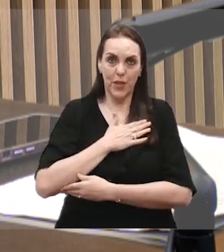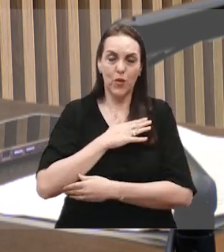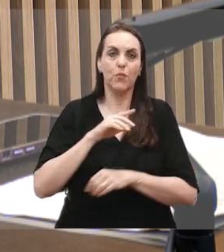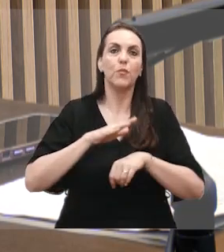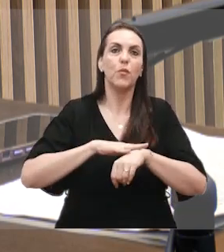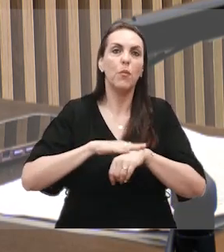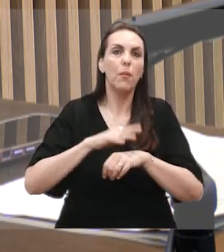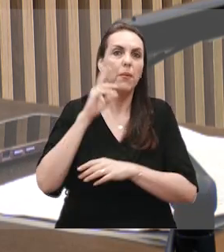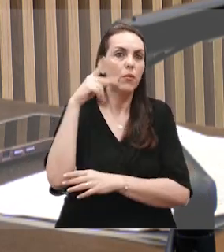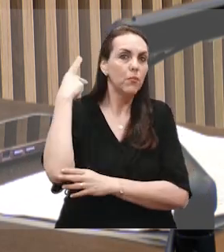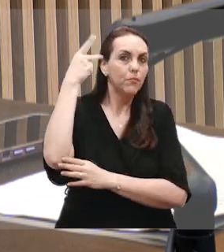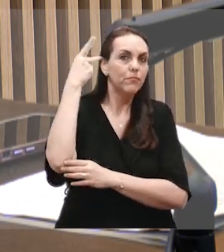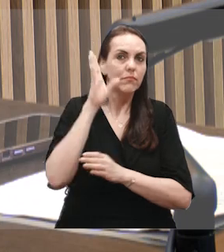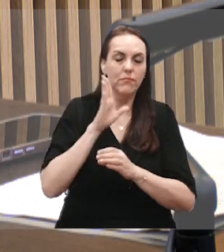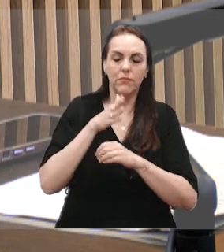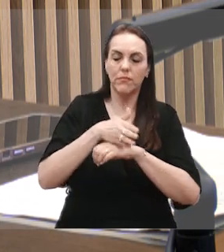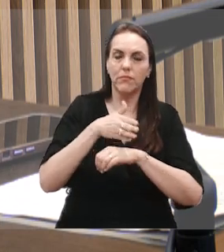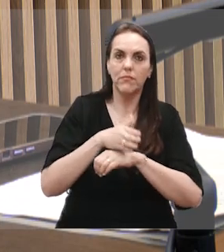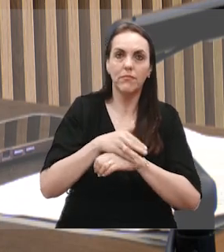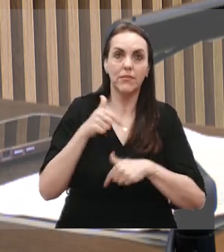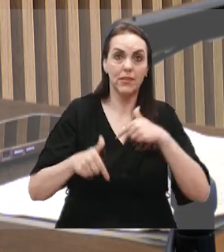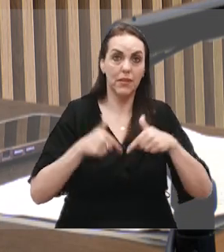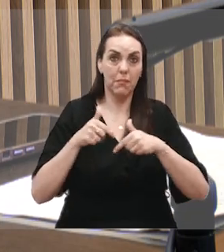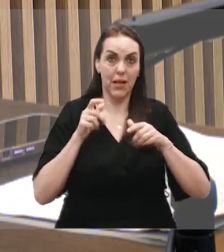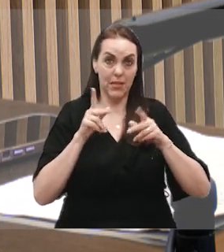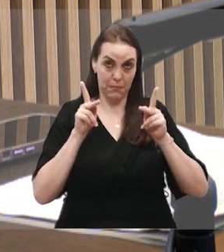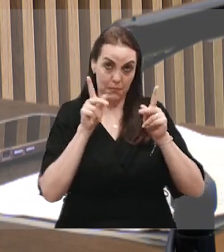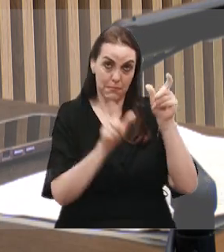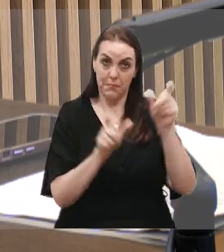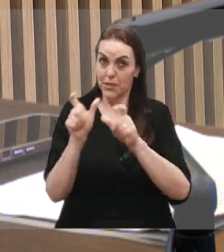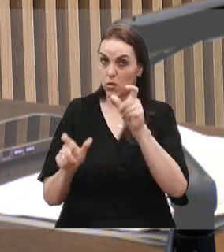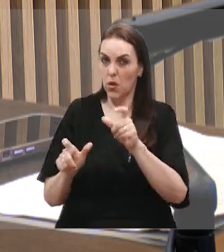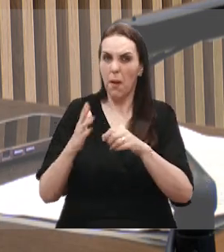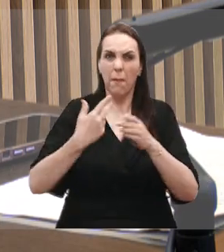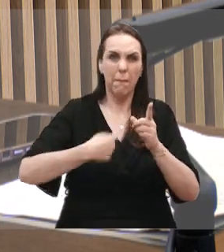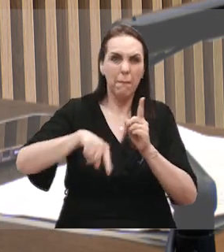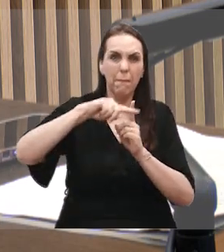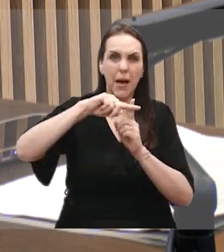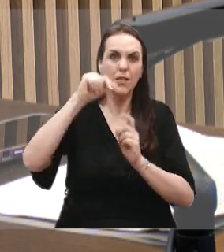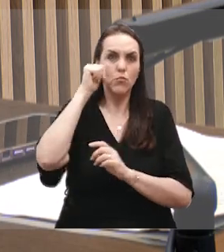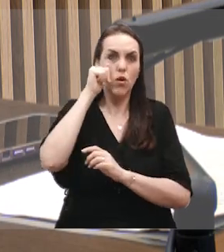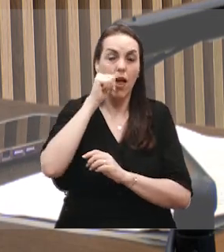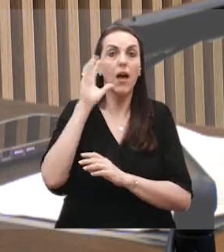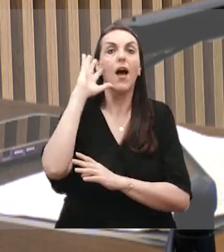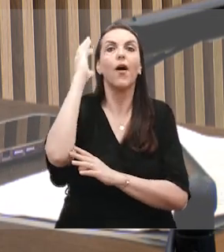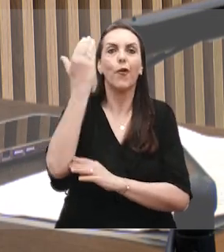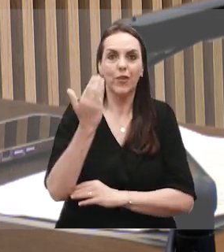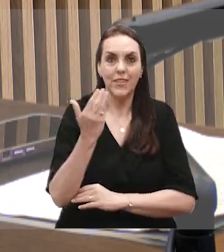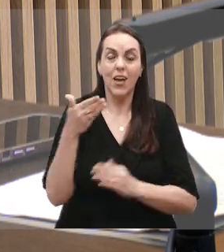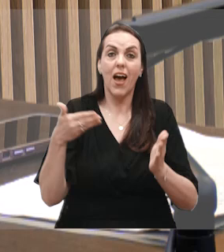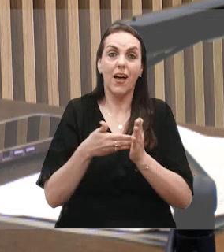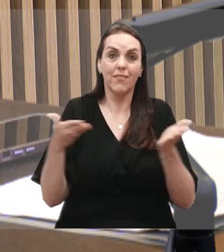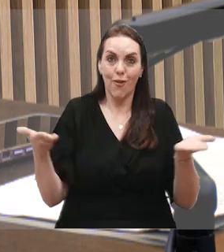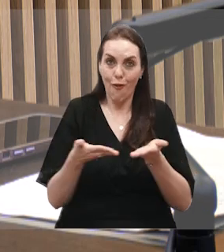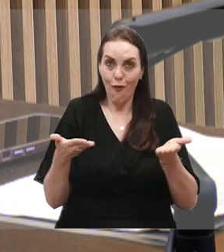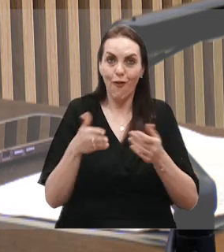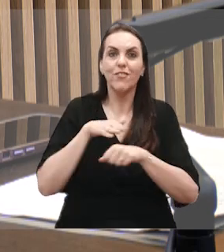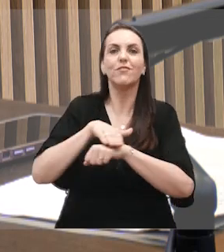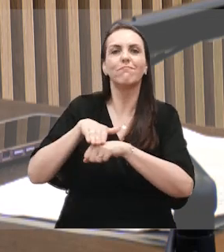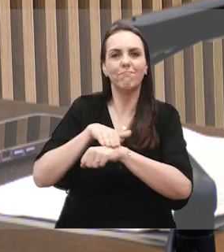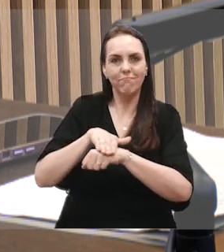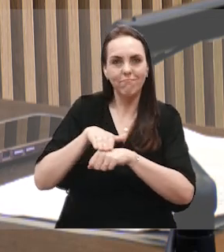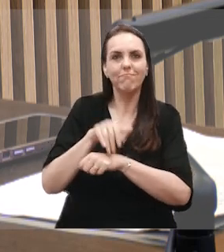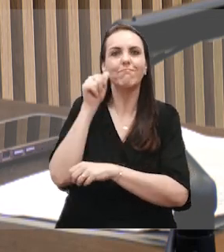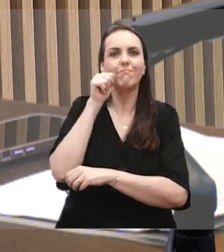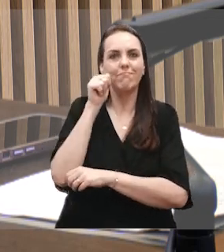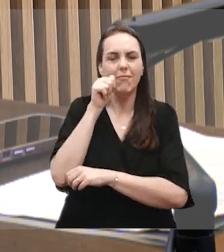trabalha pelas pessoas. Claro. Então, eu não queria que mais mulheres passassem por essa situação. Até hoje, eu converso com mulheres que são